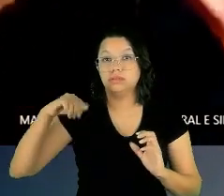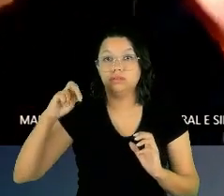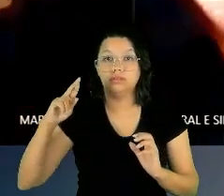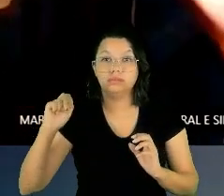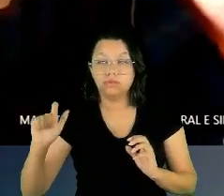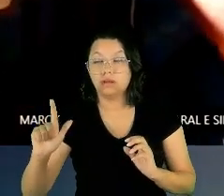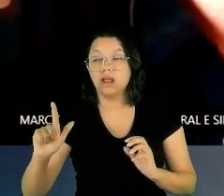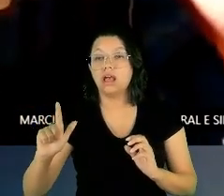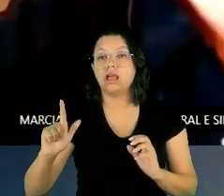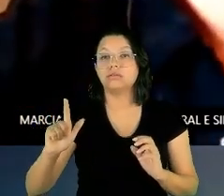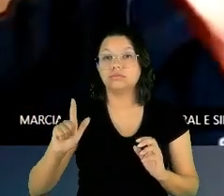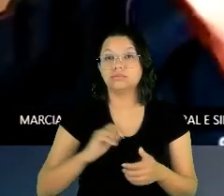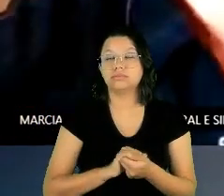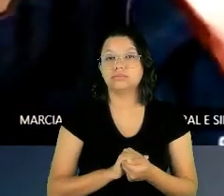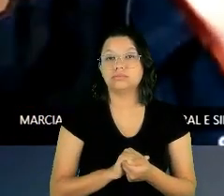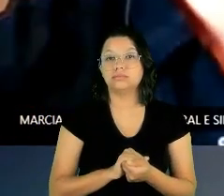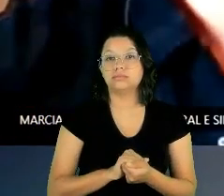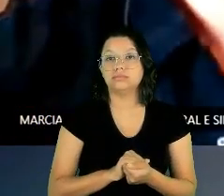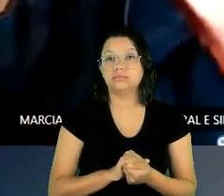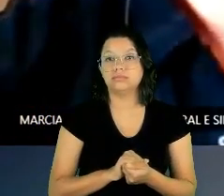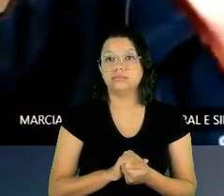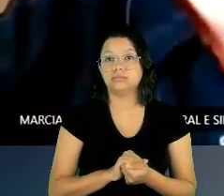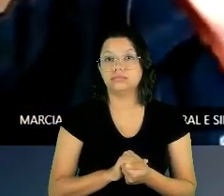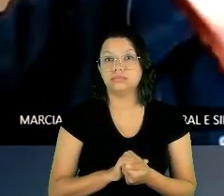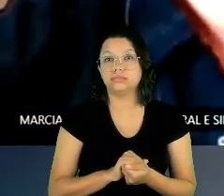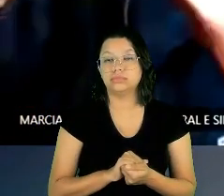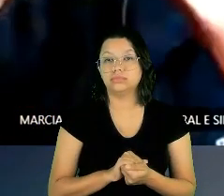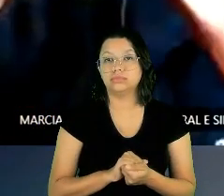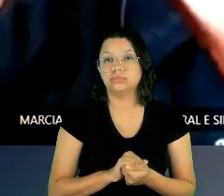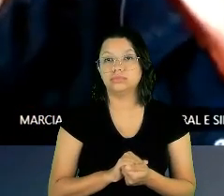de comportamento moral, do